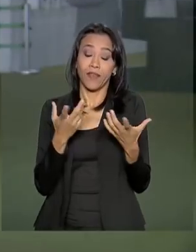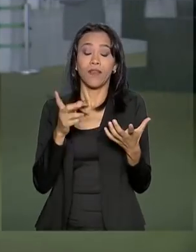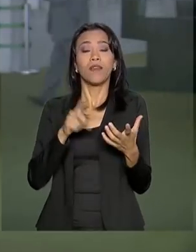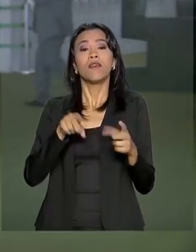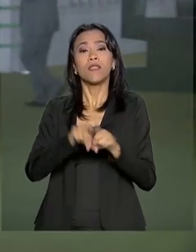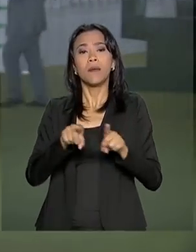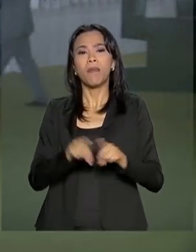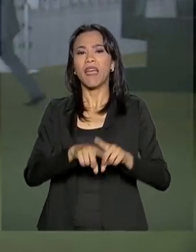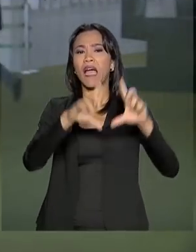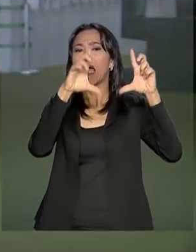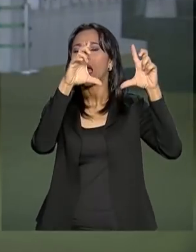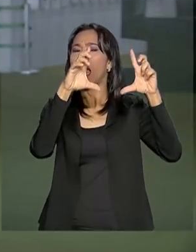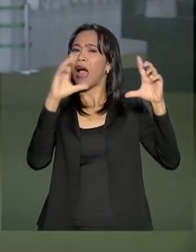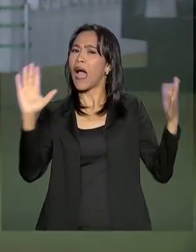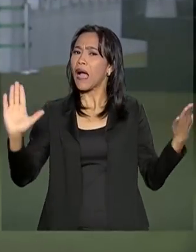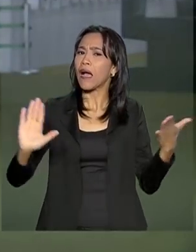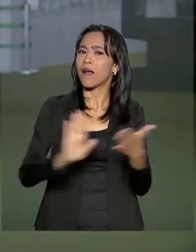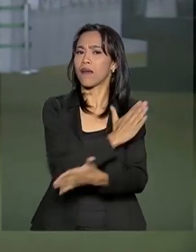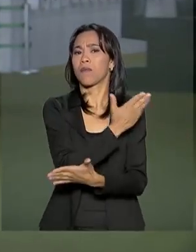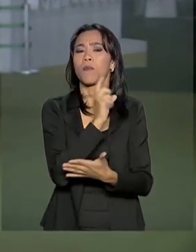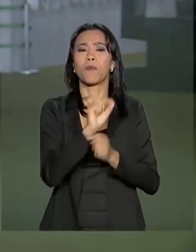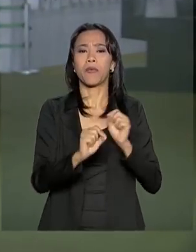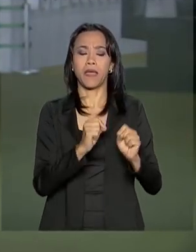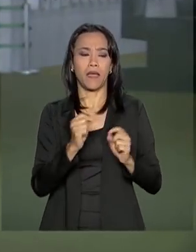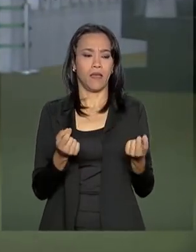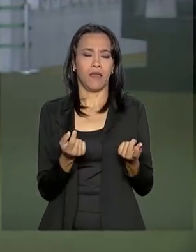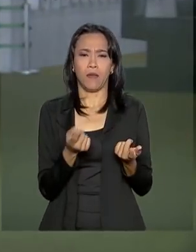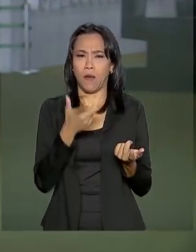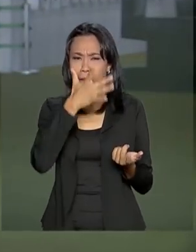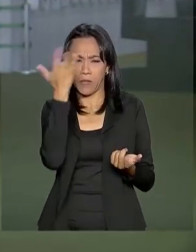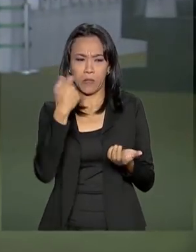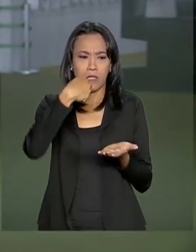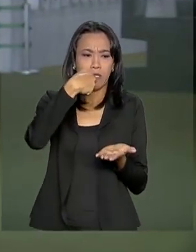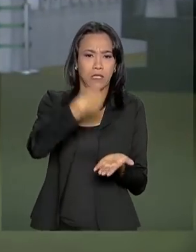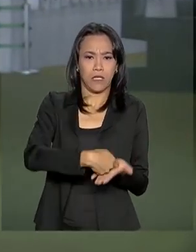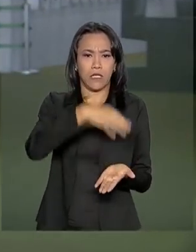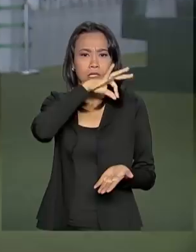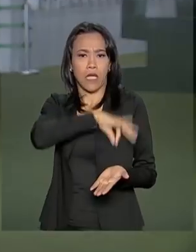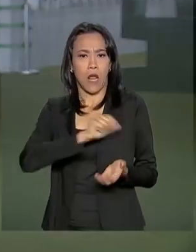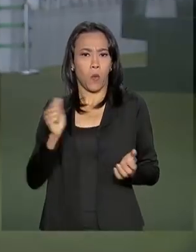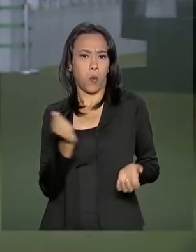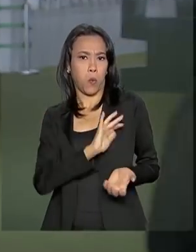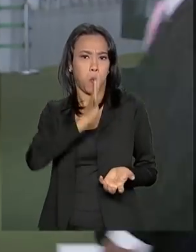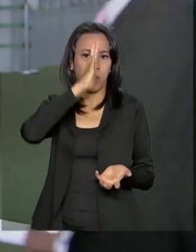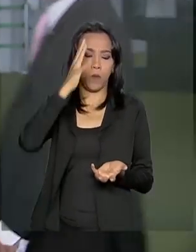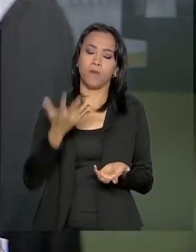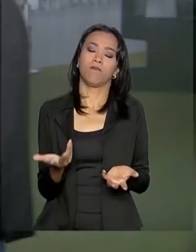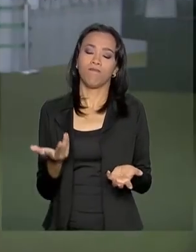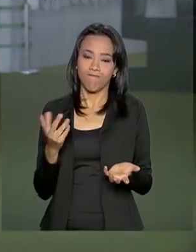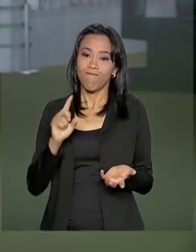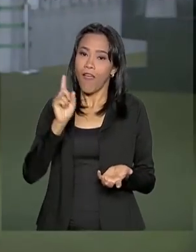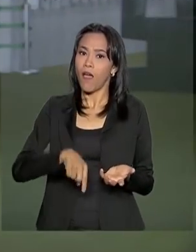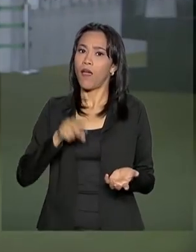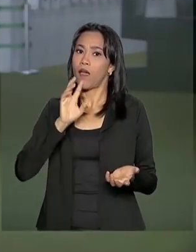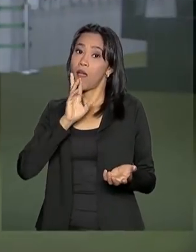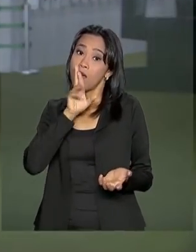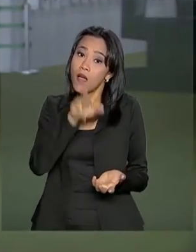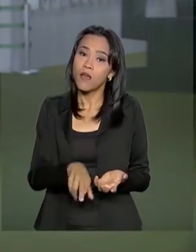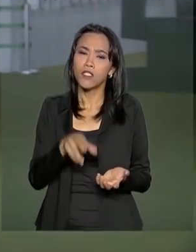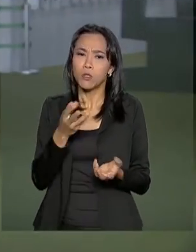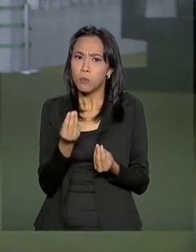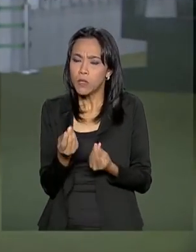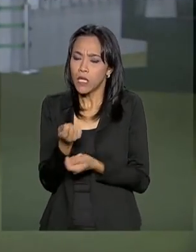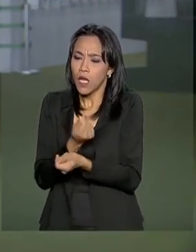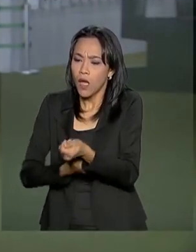acabar com os privilégios. O texto final da nova Previdência é resultado de muita negociação e,